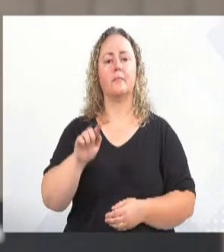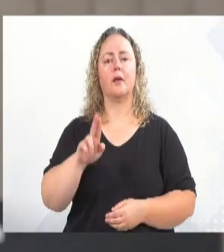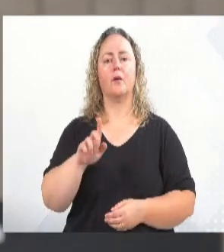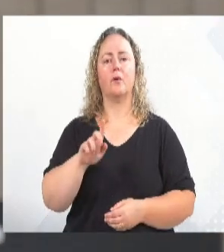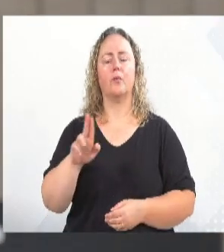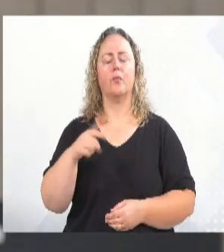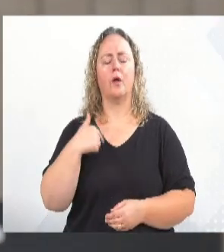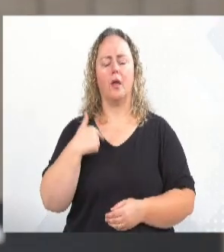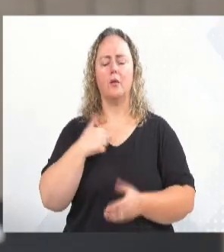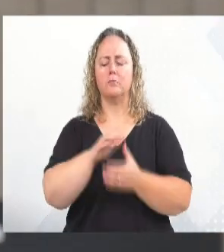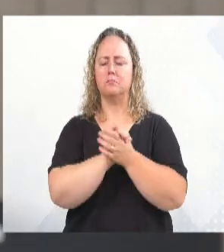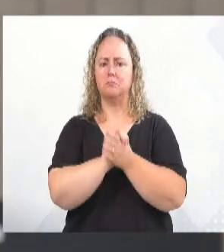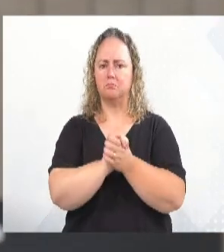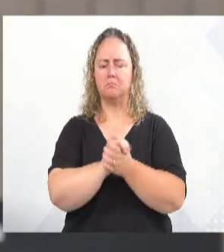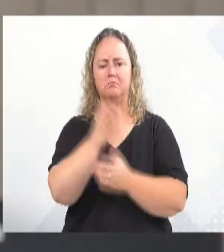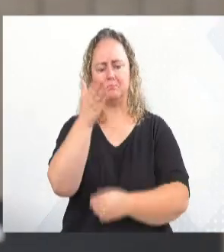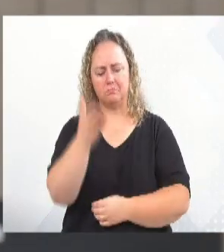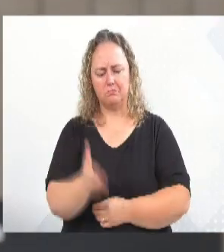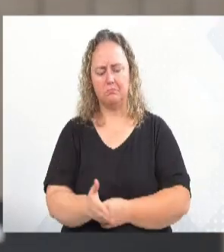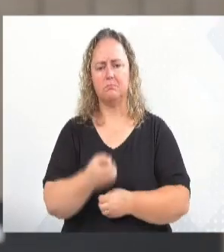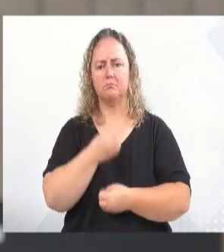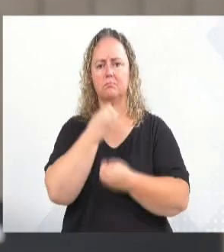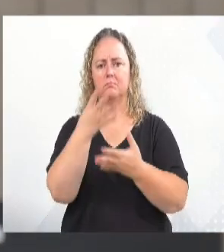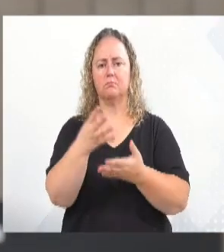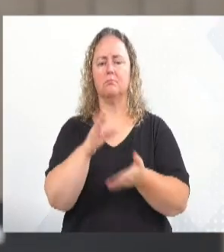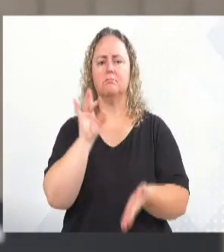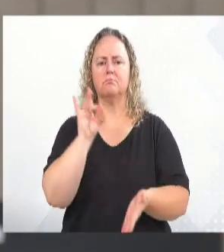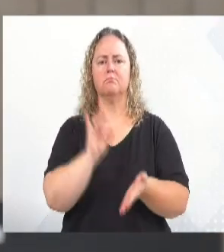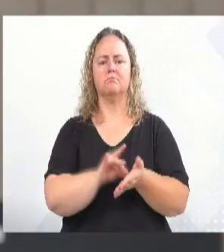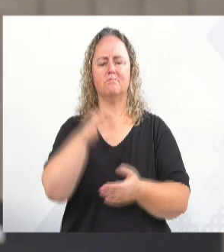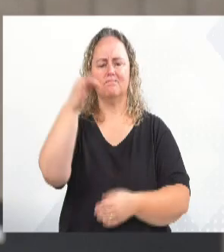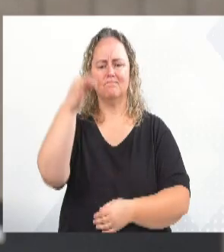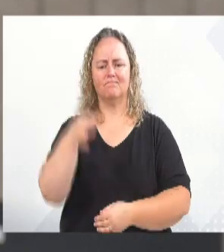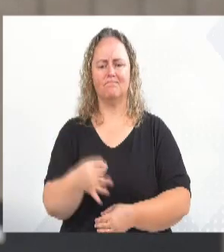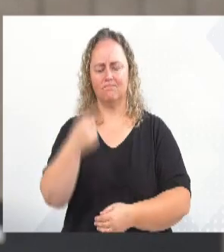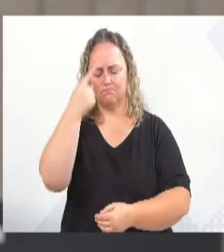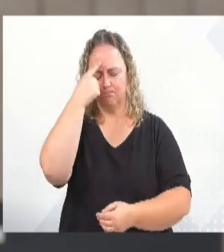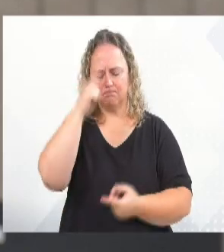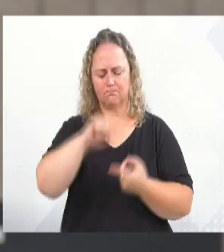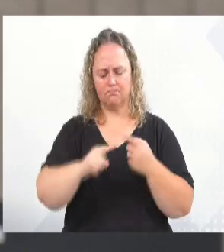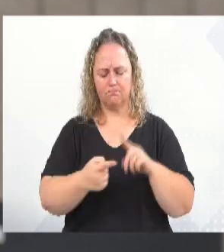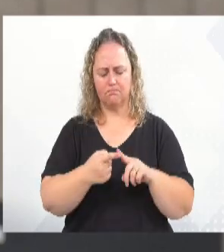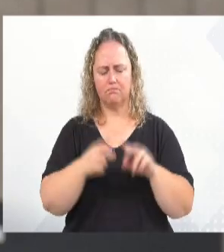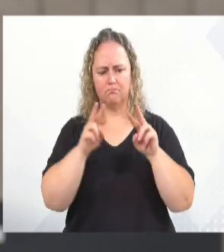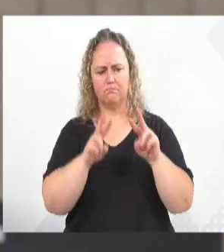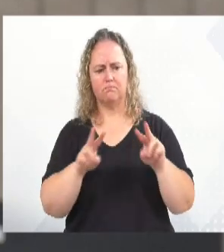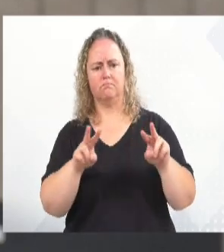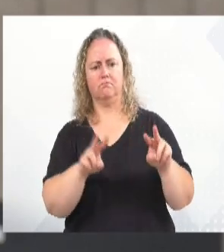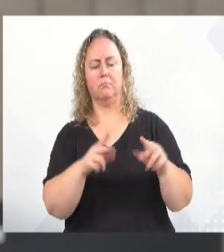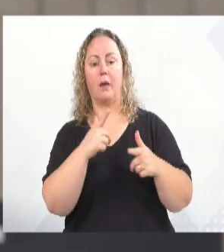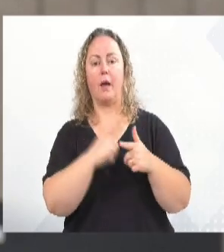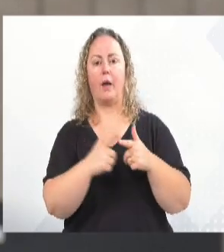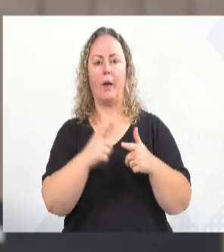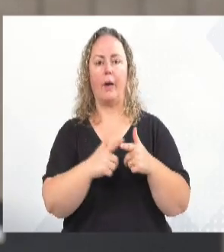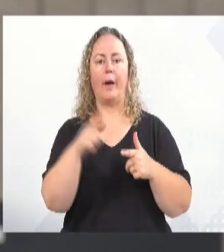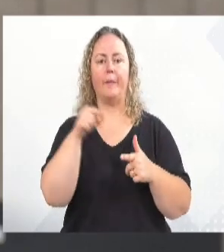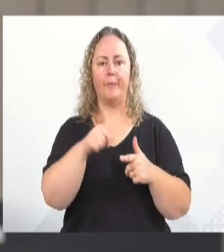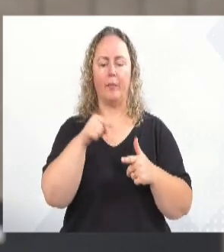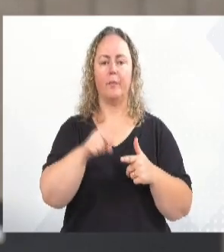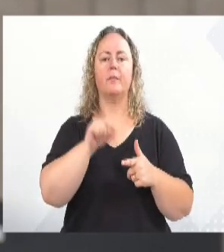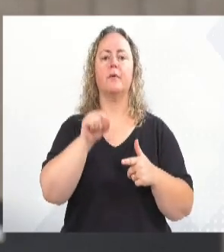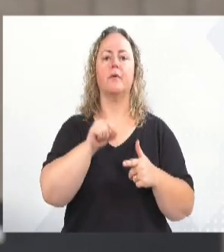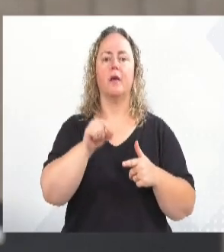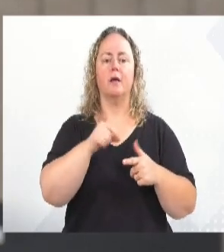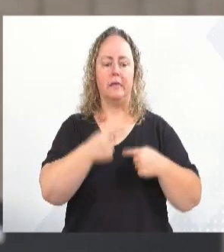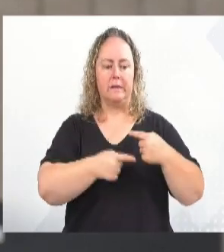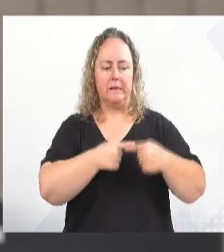vir cumprimentar Vossa Excelência pelo pronunciamento sensato. Um pronunciamento que reconhece o problema, que é a